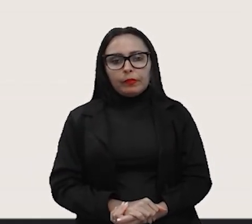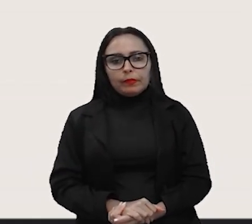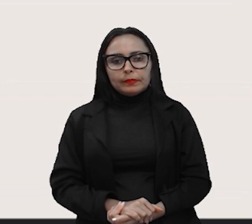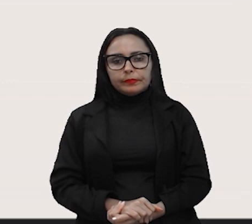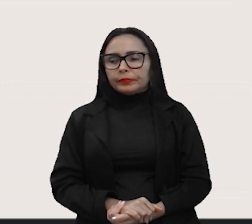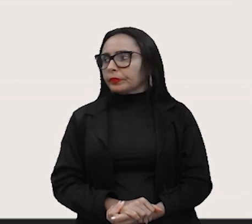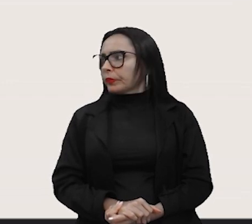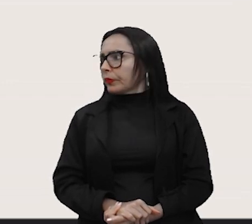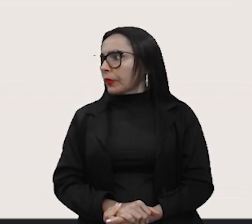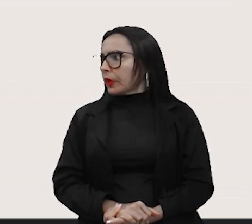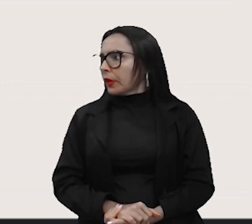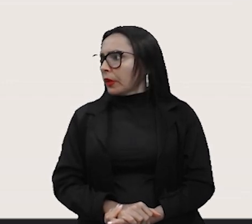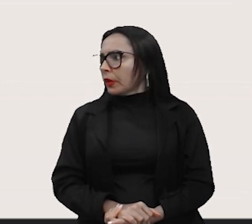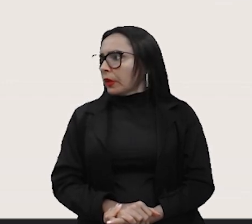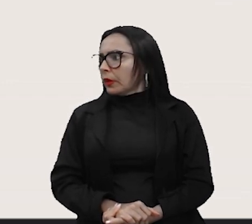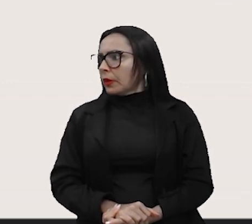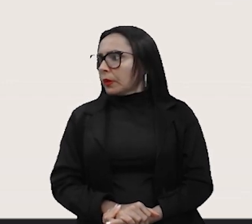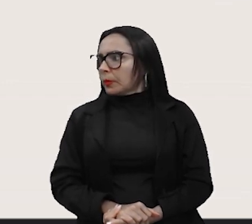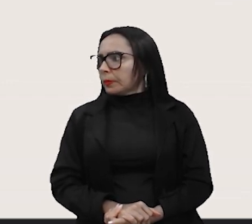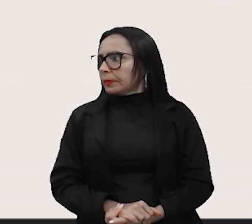Olhe, que são as